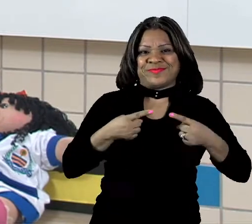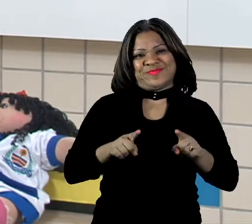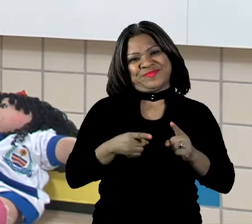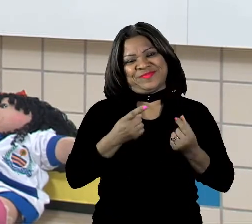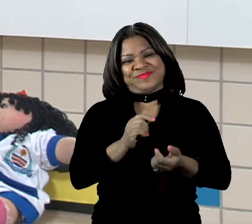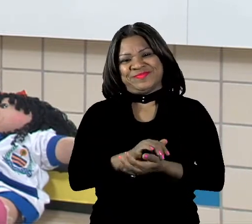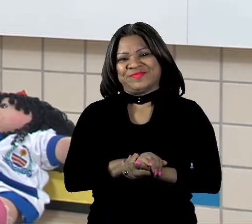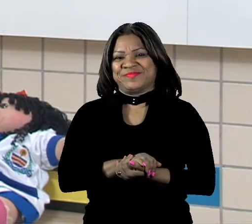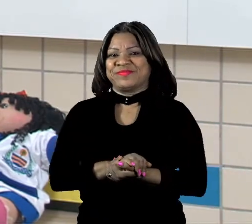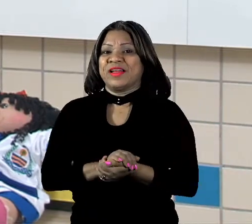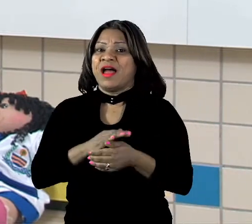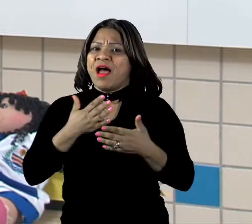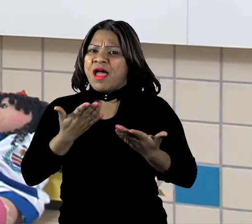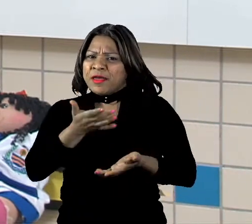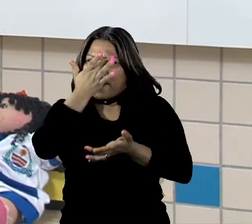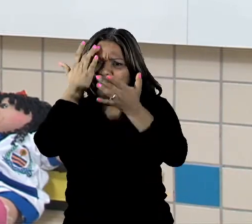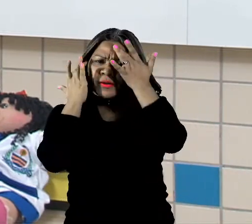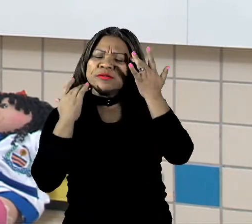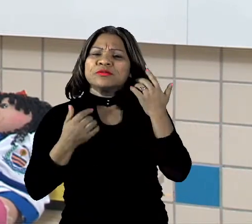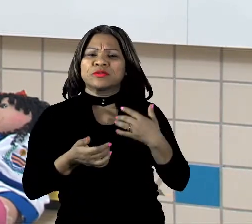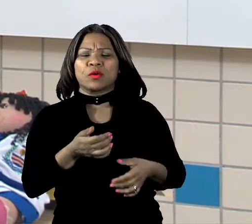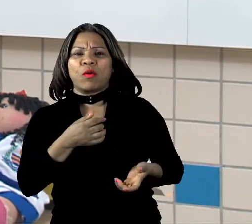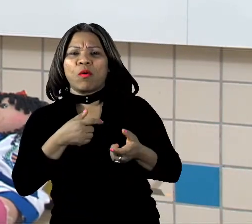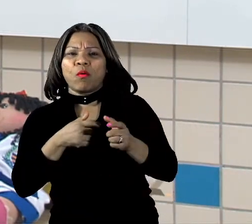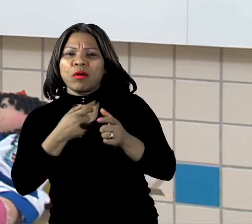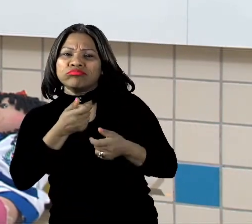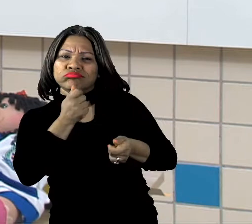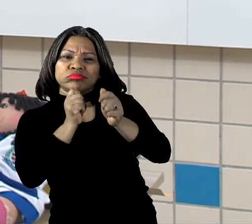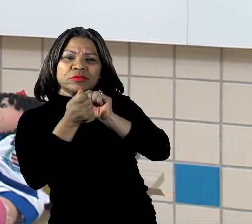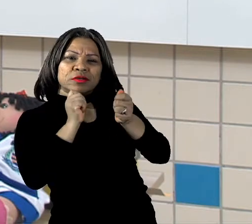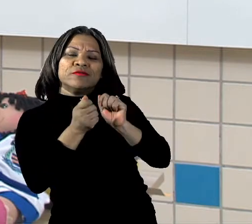foram quem? Paulo e Sandra do grupo